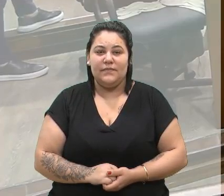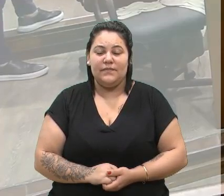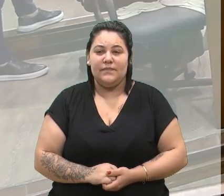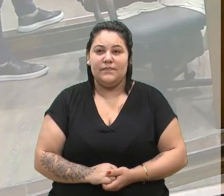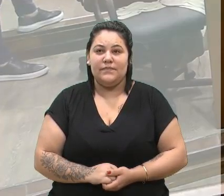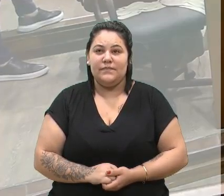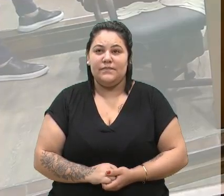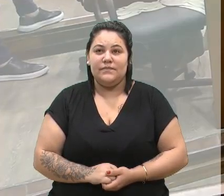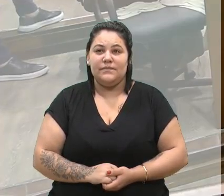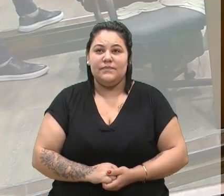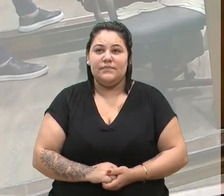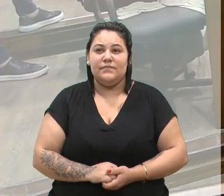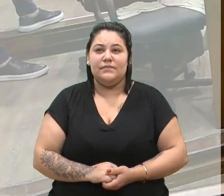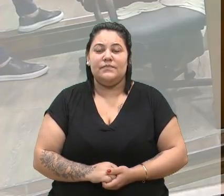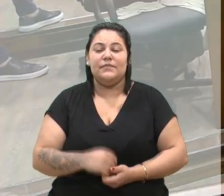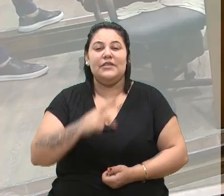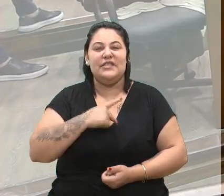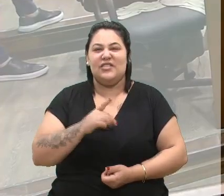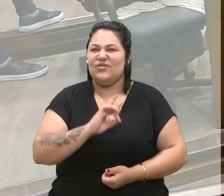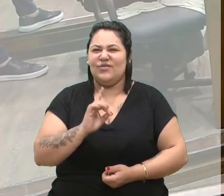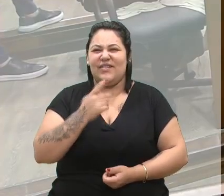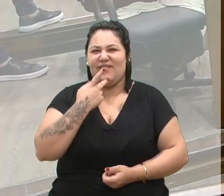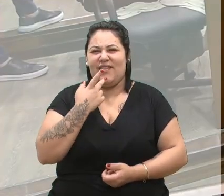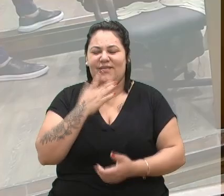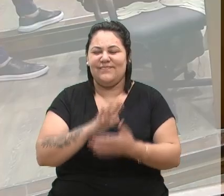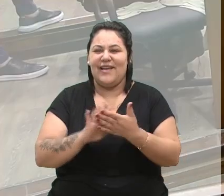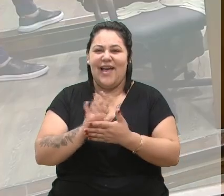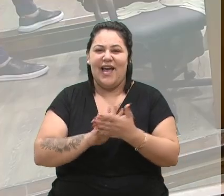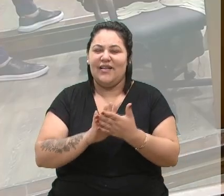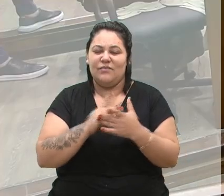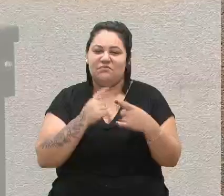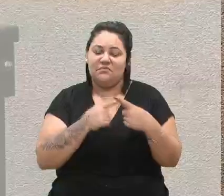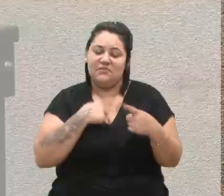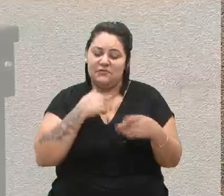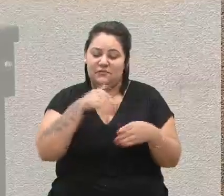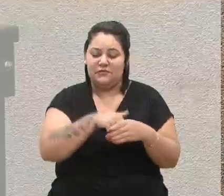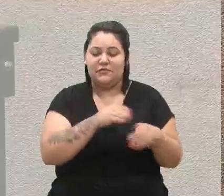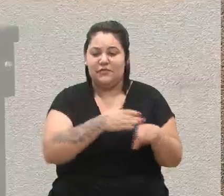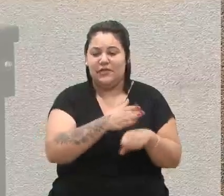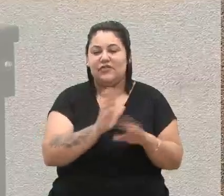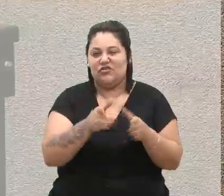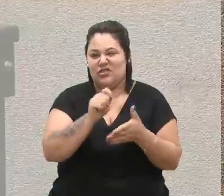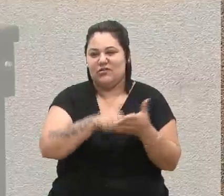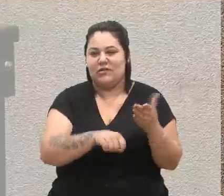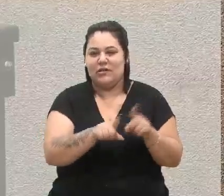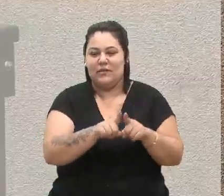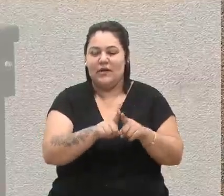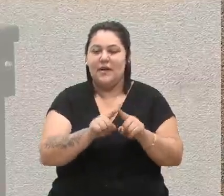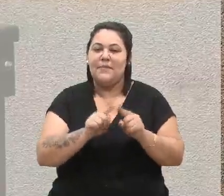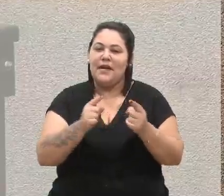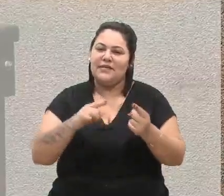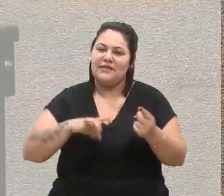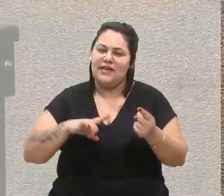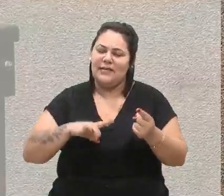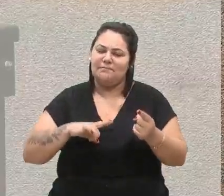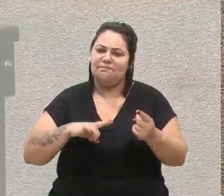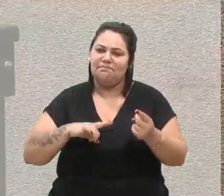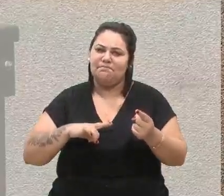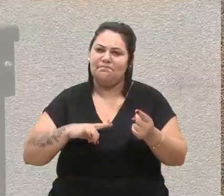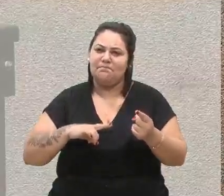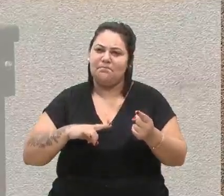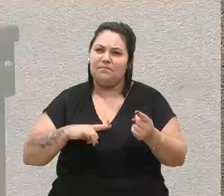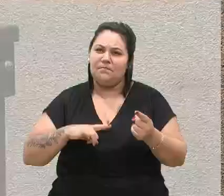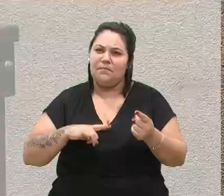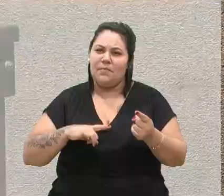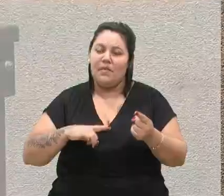Senhora presidente, eu não ia me manifestar, apesar de votar favorável e assinei, né? Mas existe uma necessidade aqui de fazer